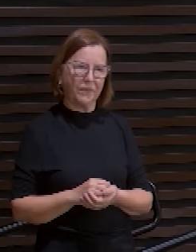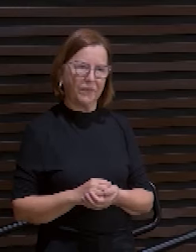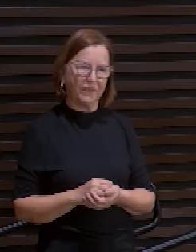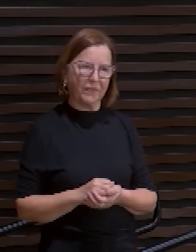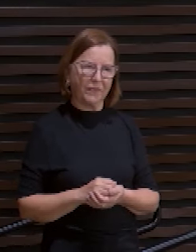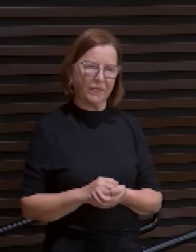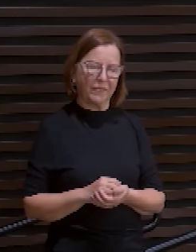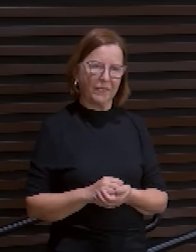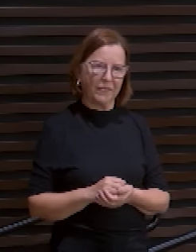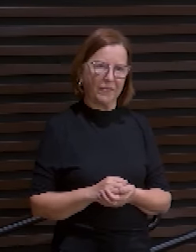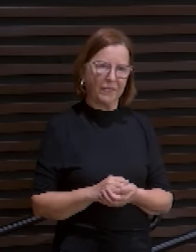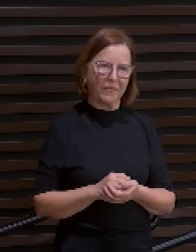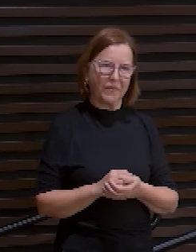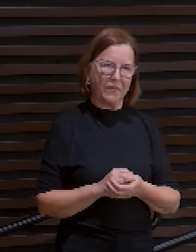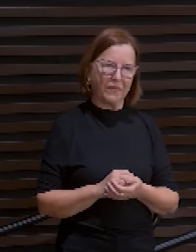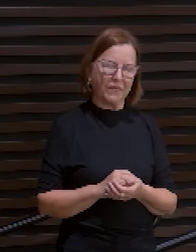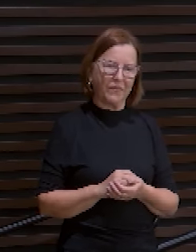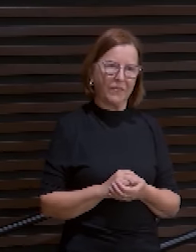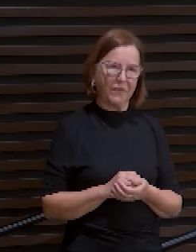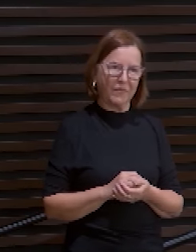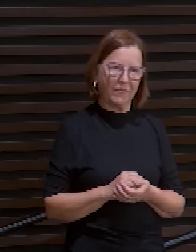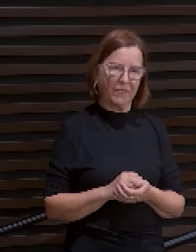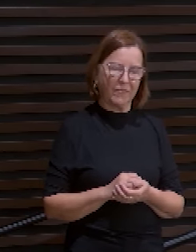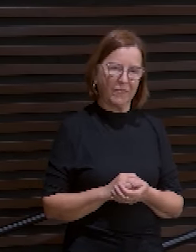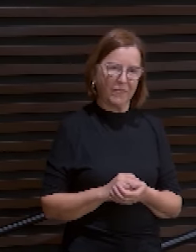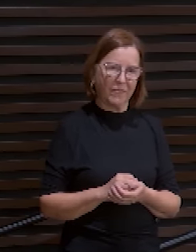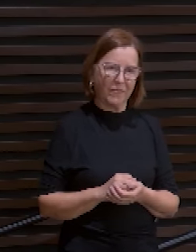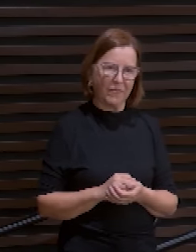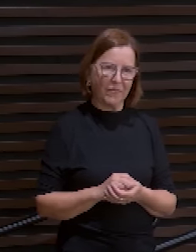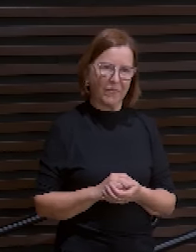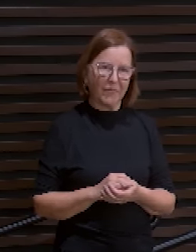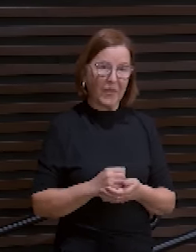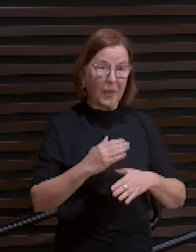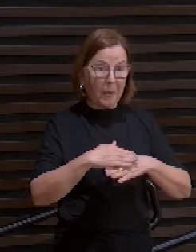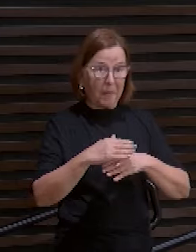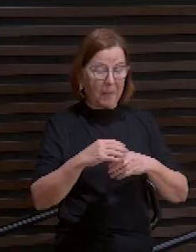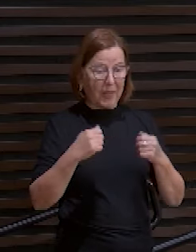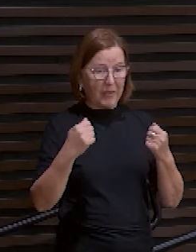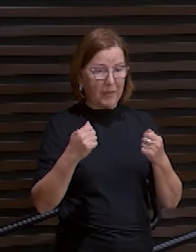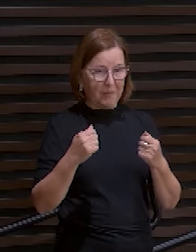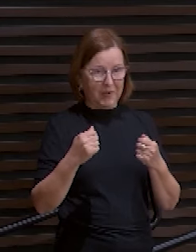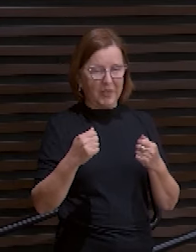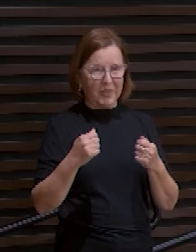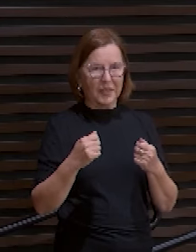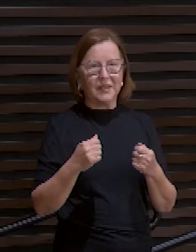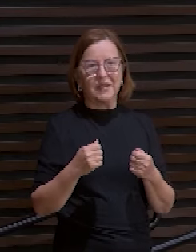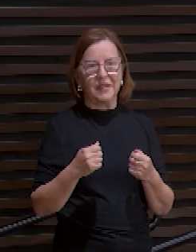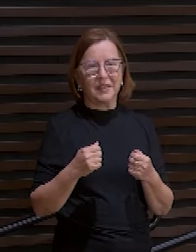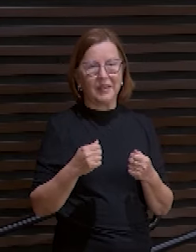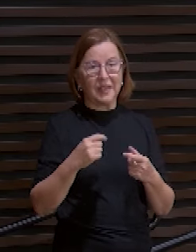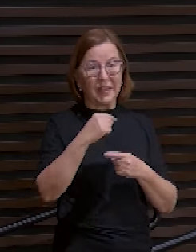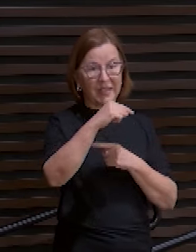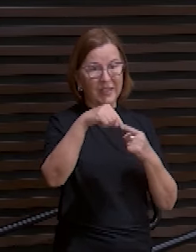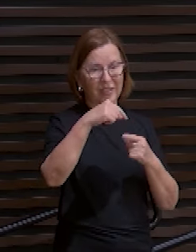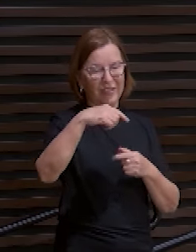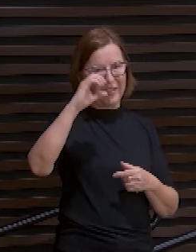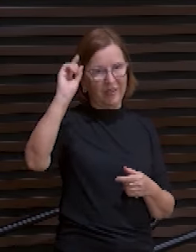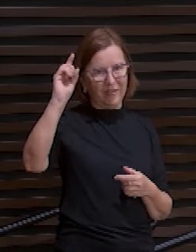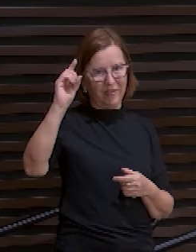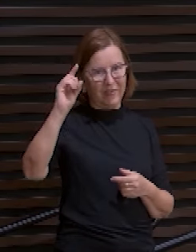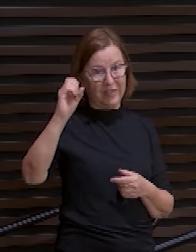falta de conformidade com a santidade de Deus quanto mais consciente do amor e